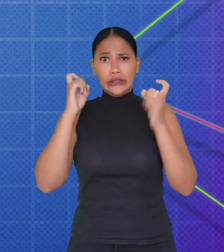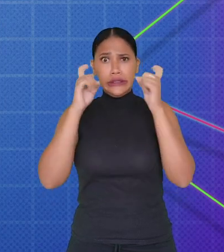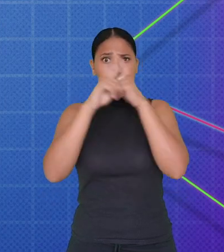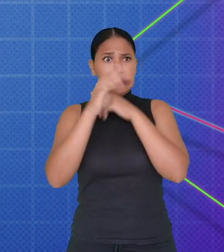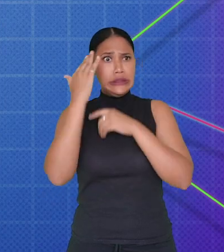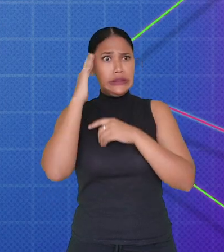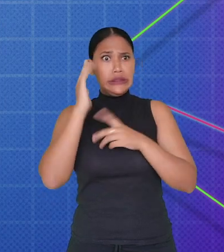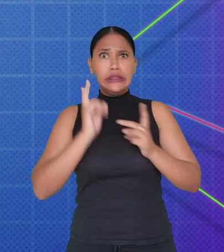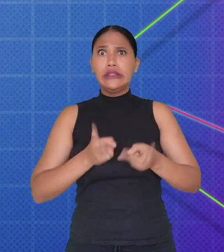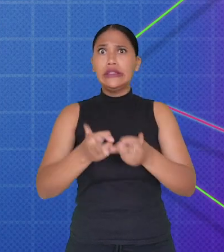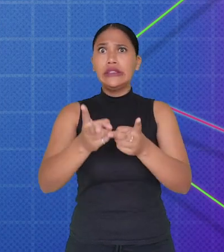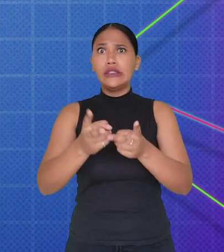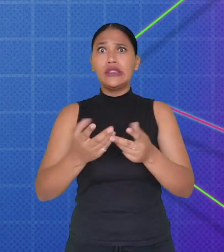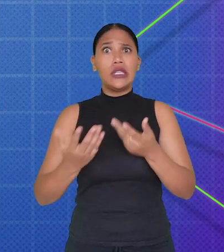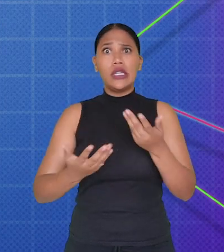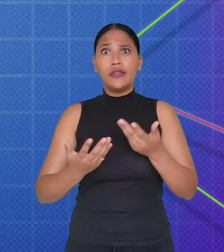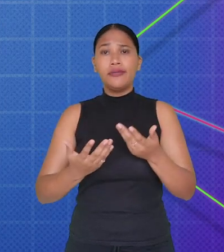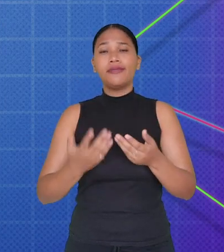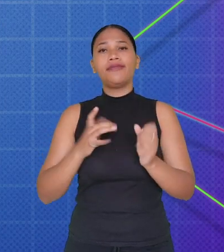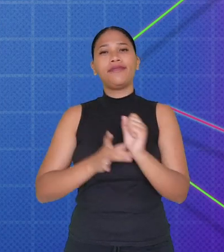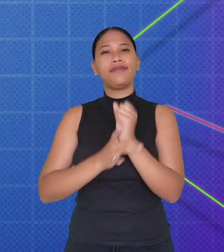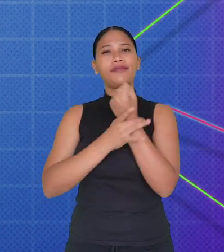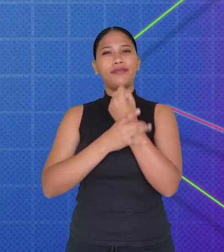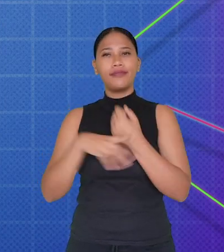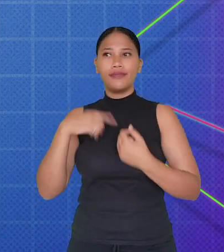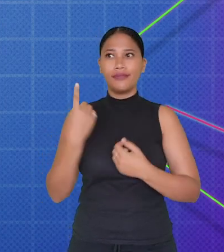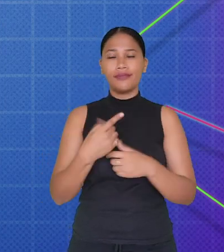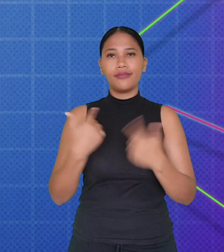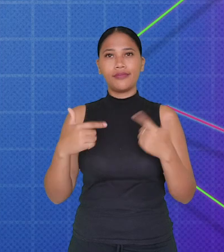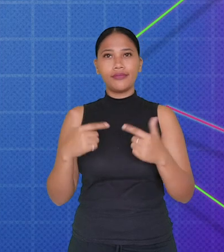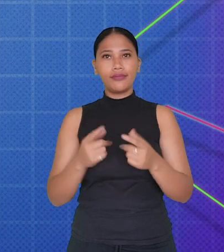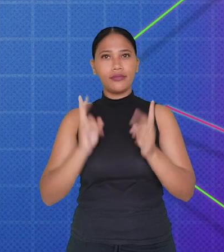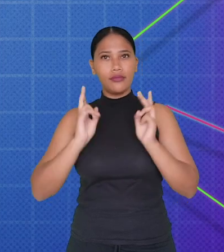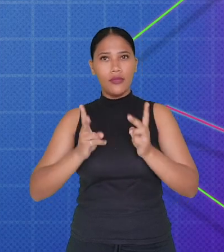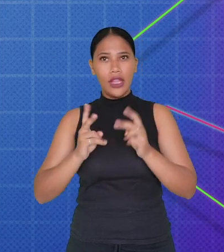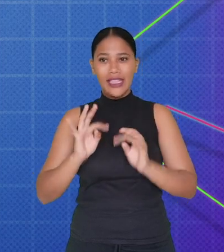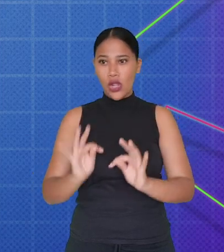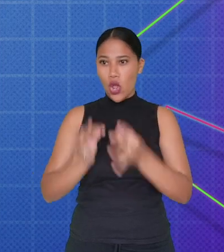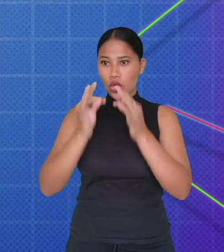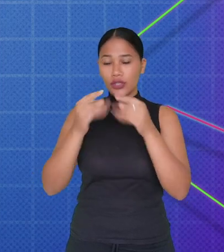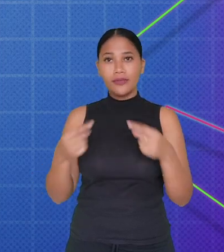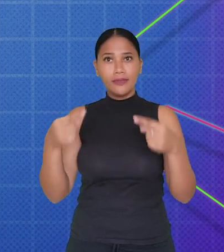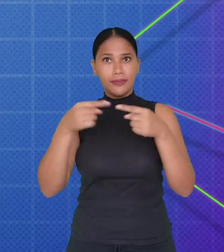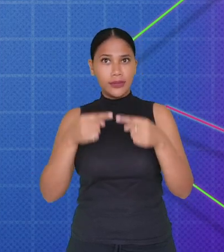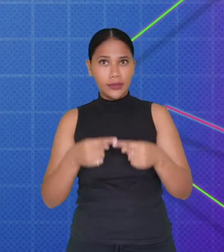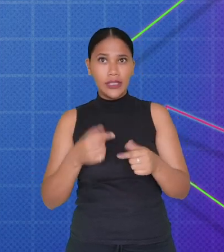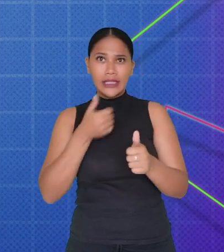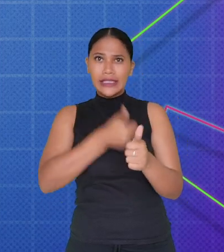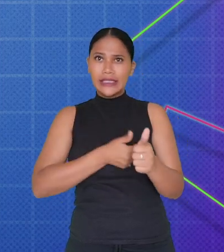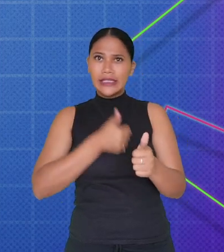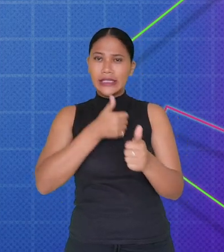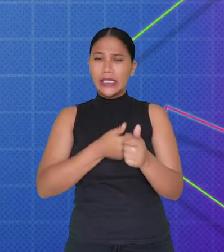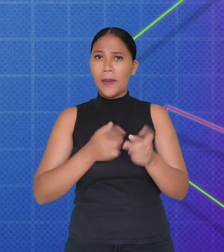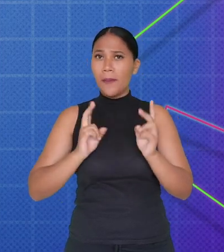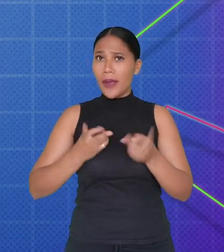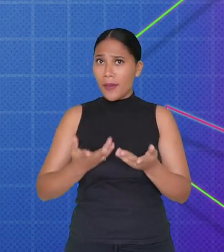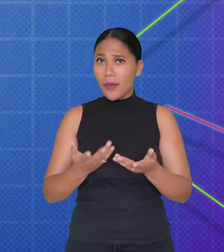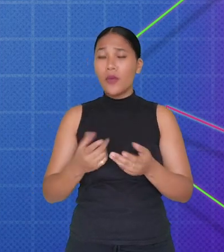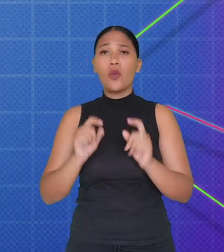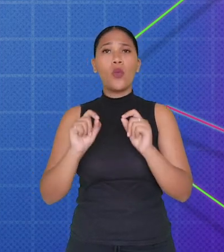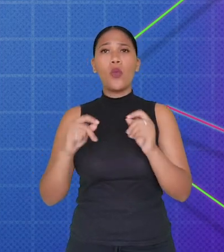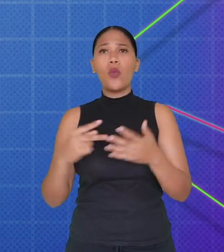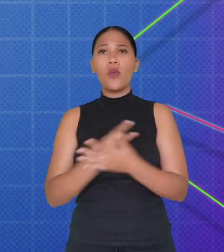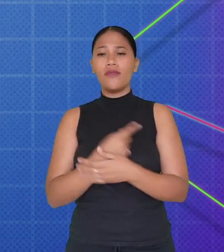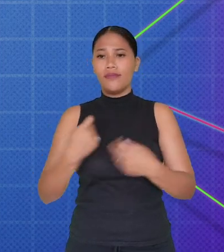difícil de entender e manter para garantir que todos os programadores estejam trabalhando com as mesmas tecnologias e seguindo as mesmas